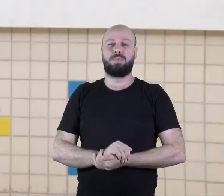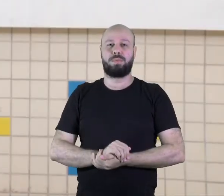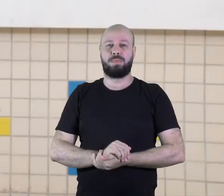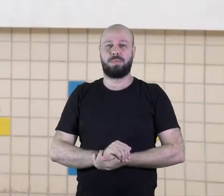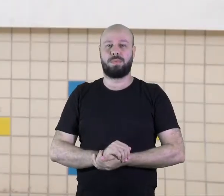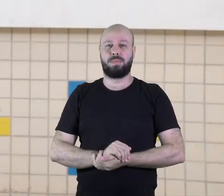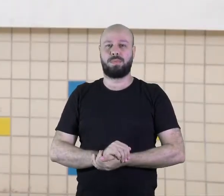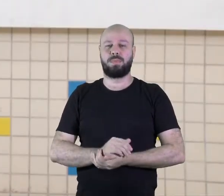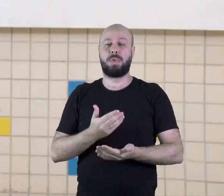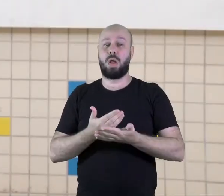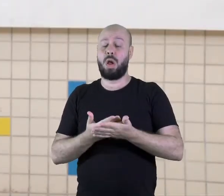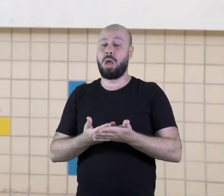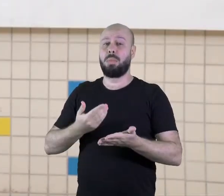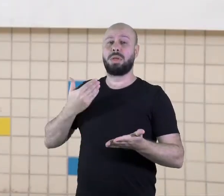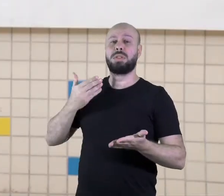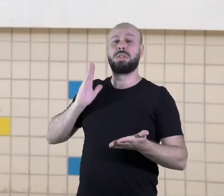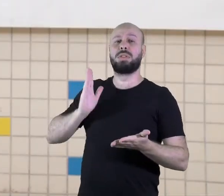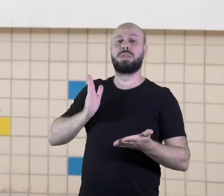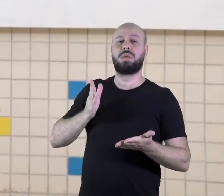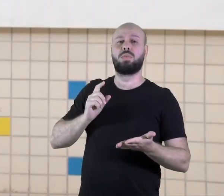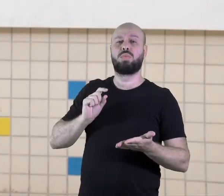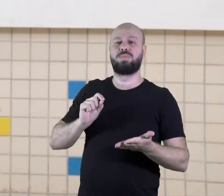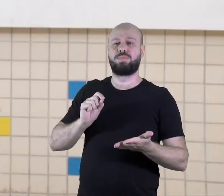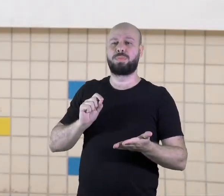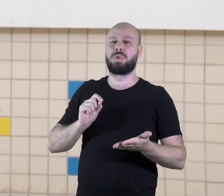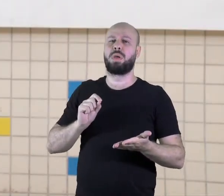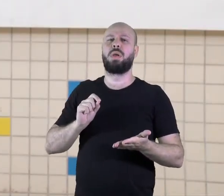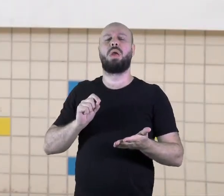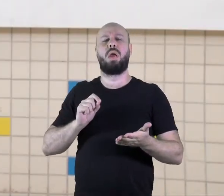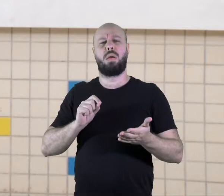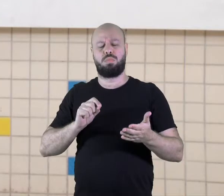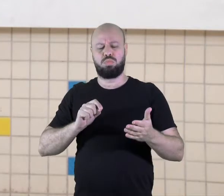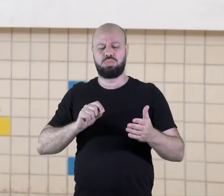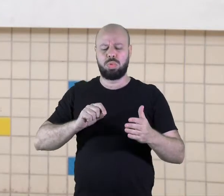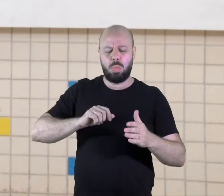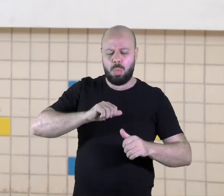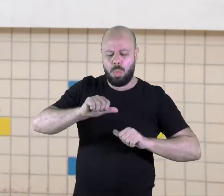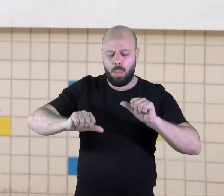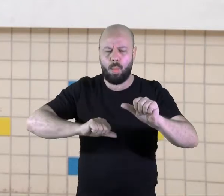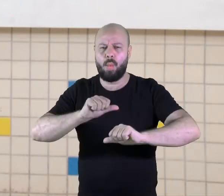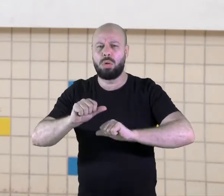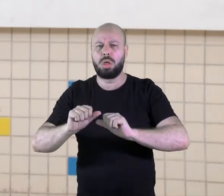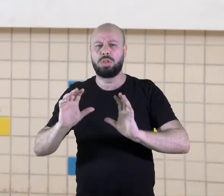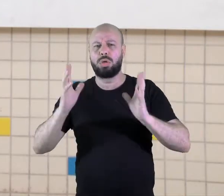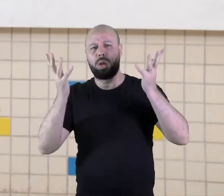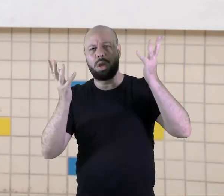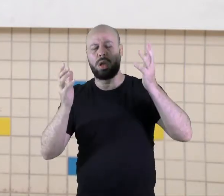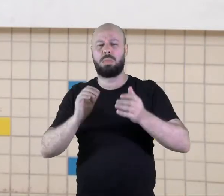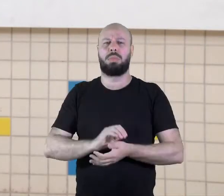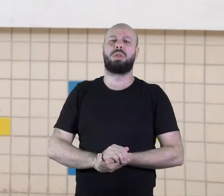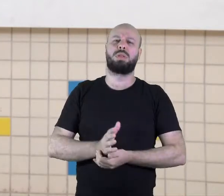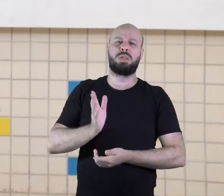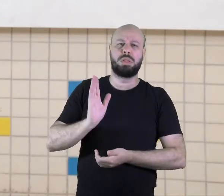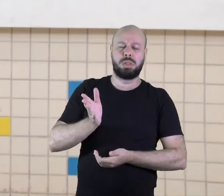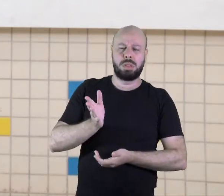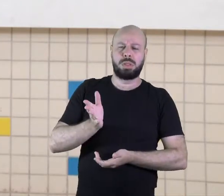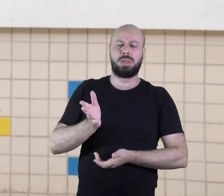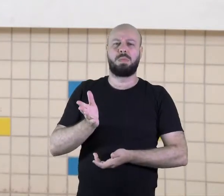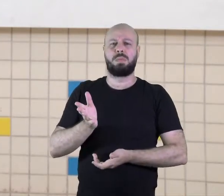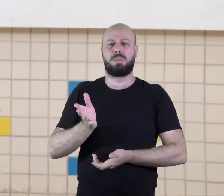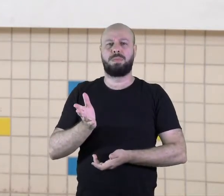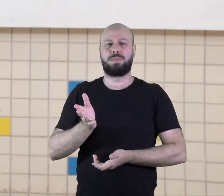Então, na aula passada, nós estudamos um pouco sobre mudanças climáticas, Vimos que